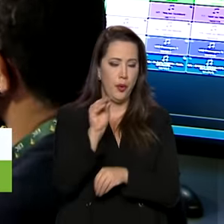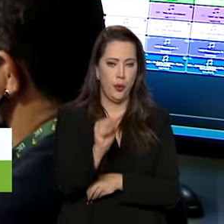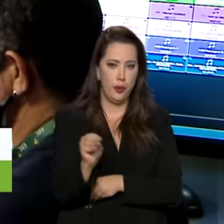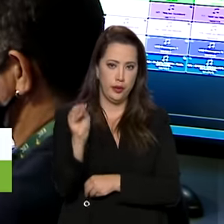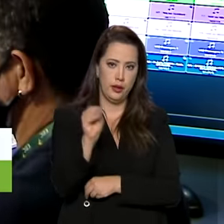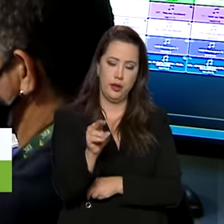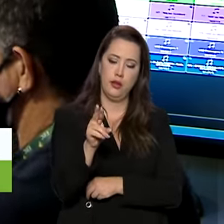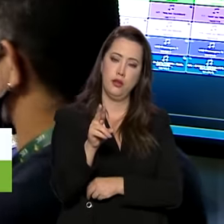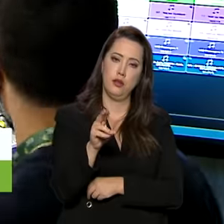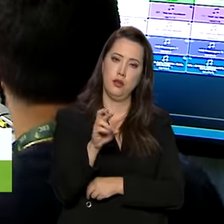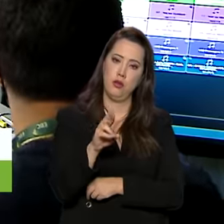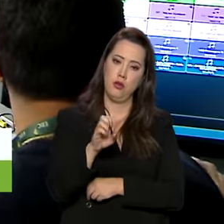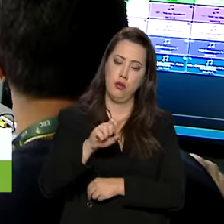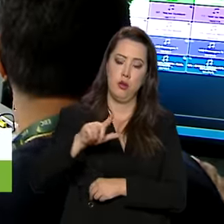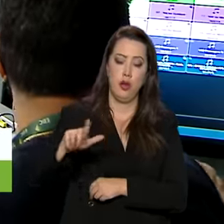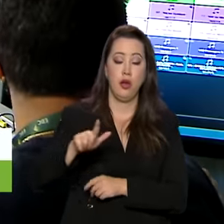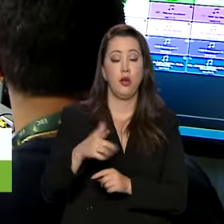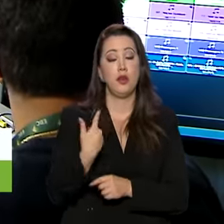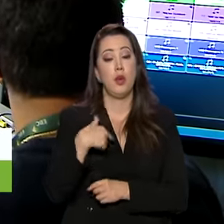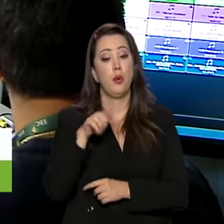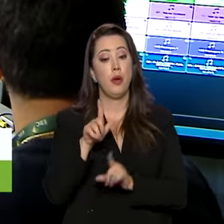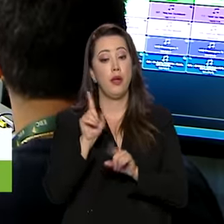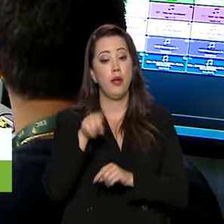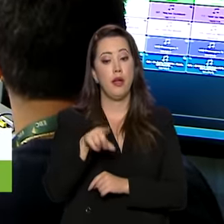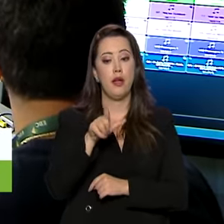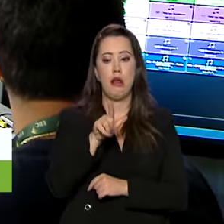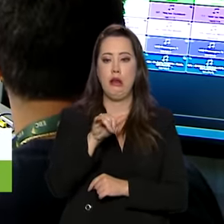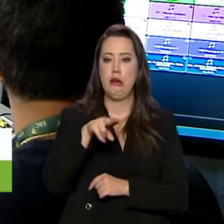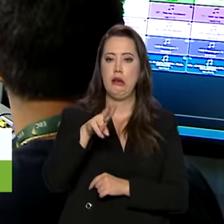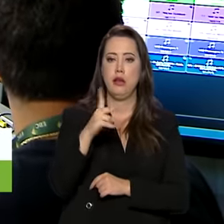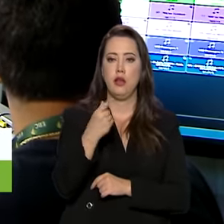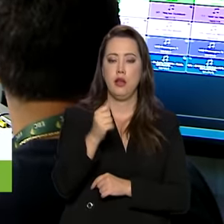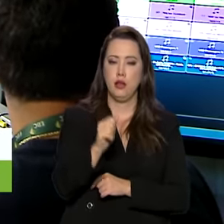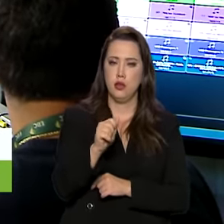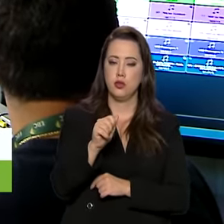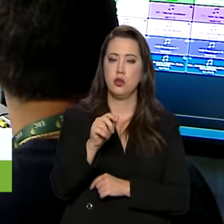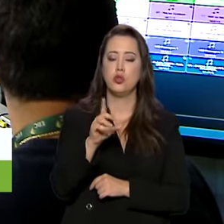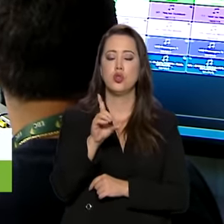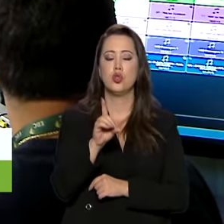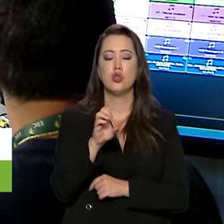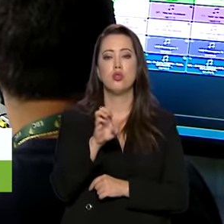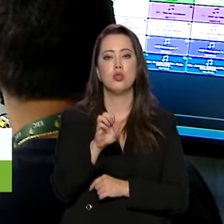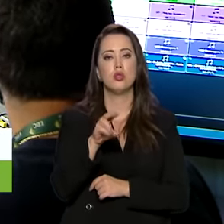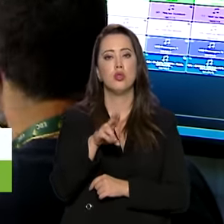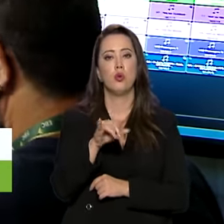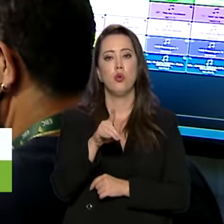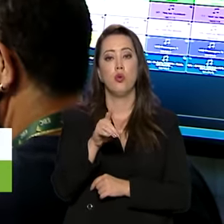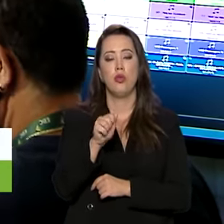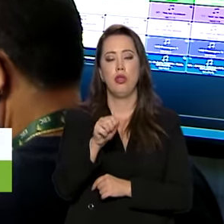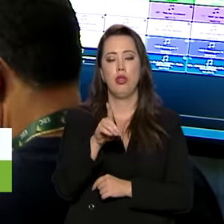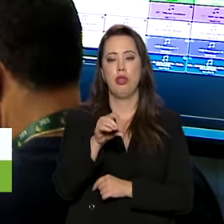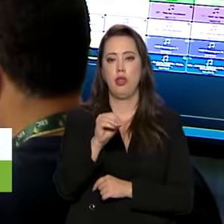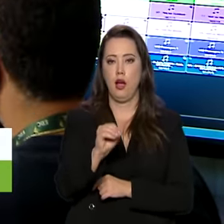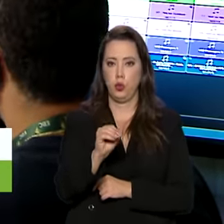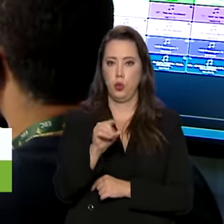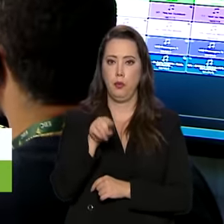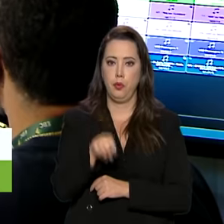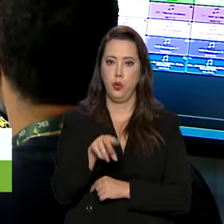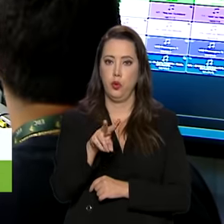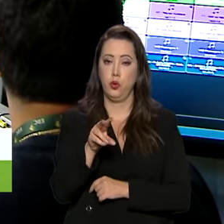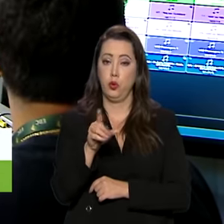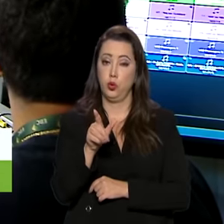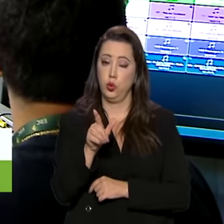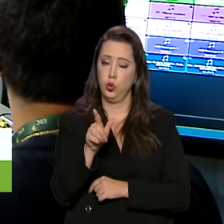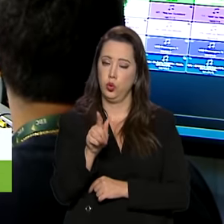crônico as linhas de cuidado. Saúde. Gov. Br/Portal